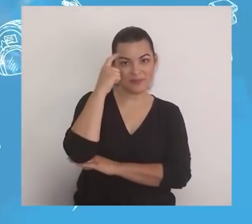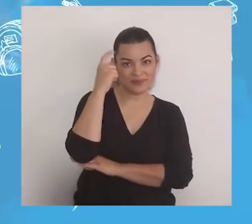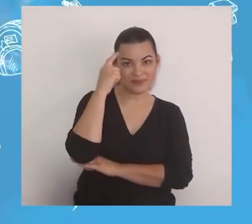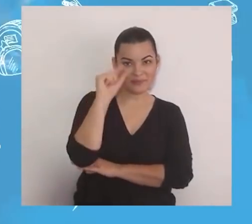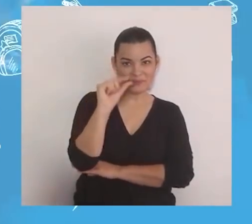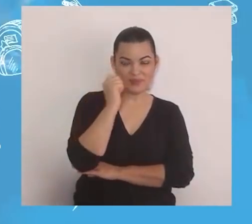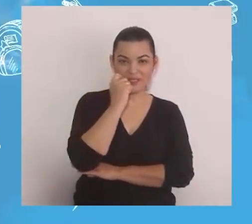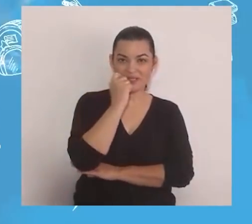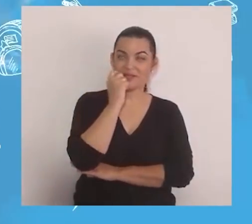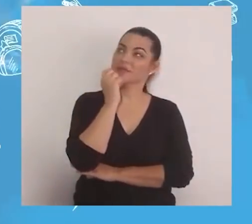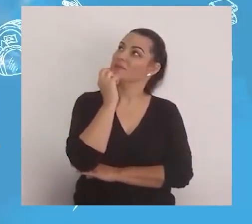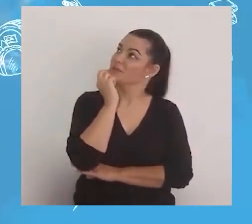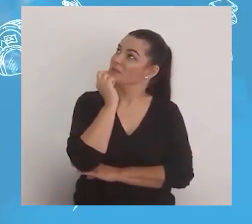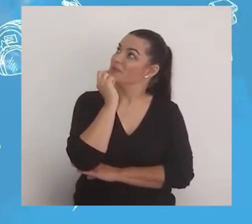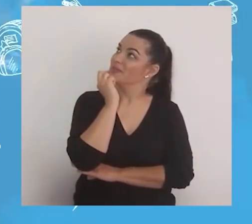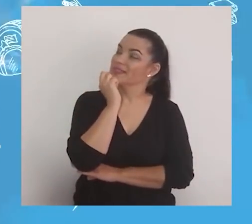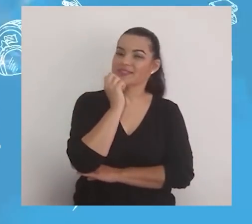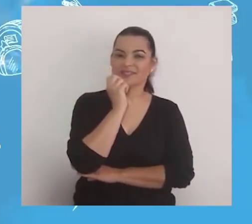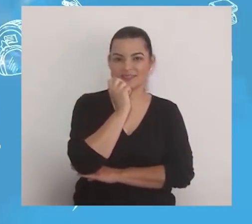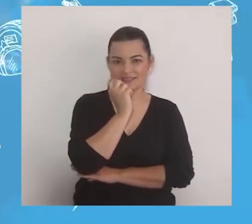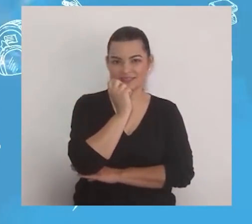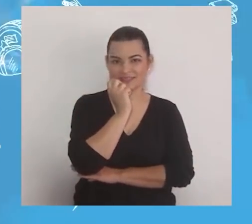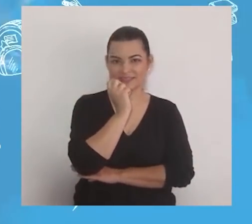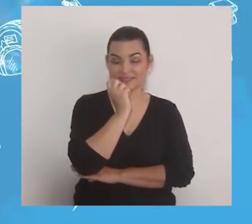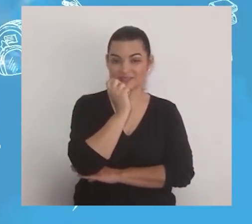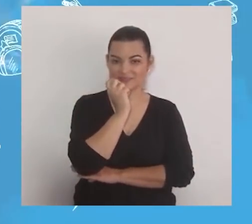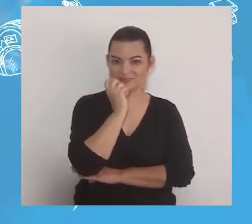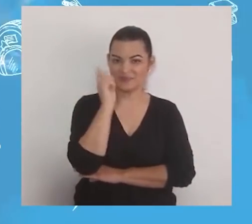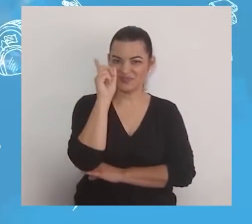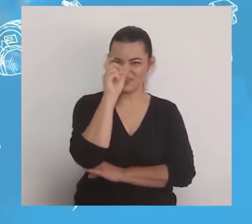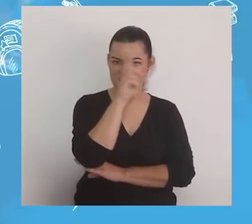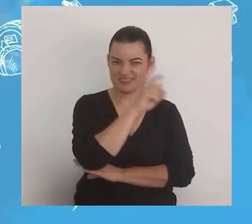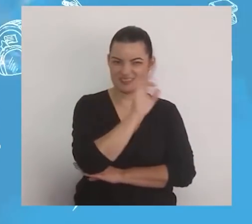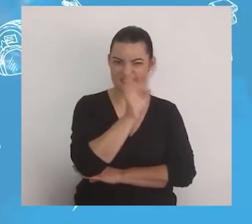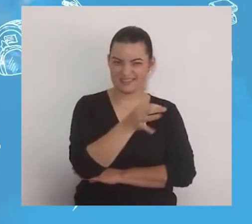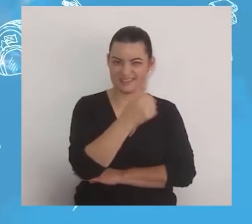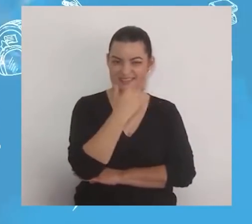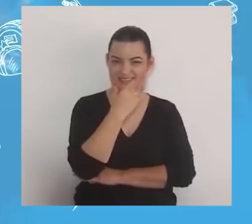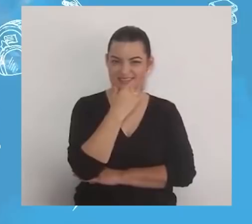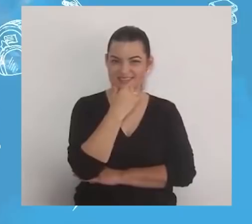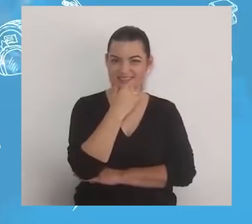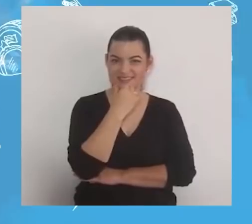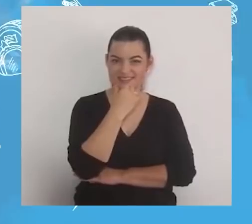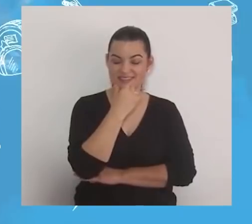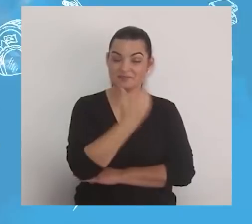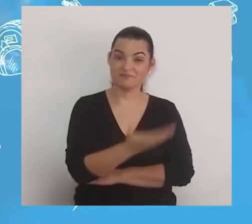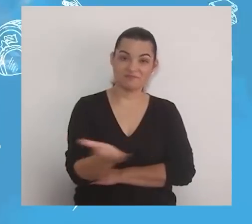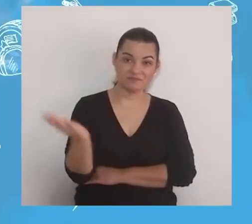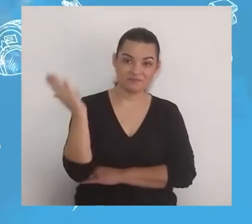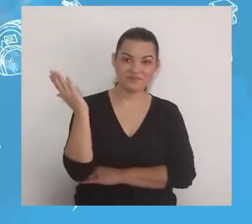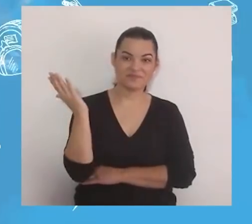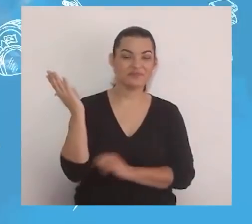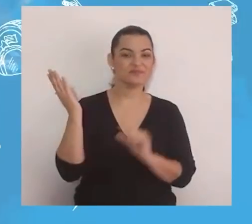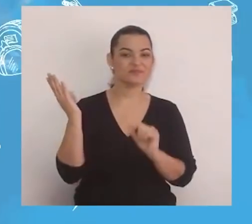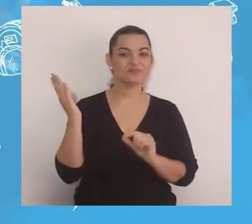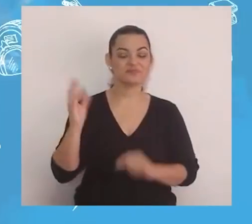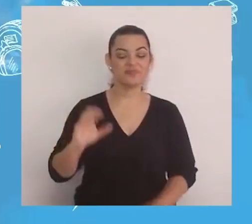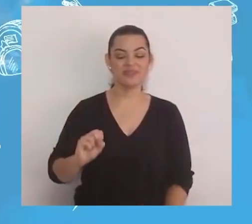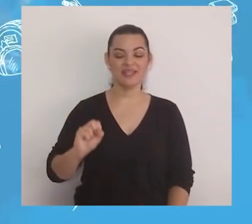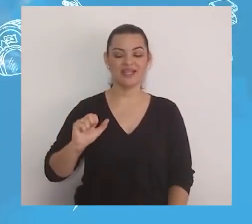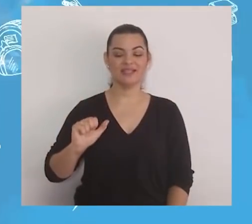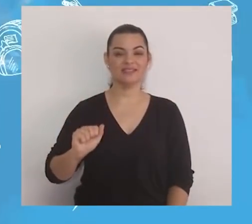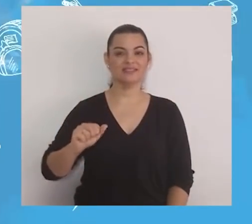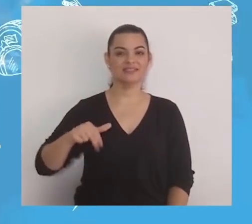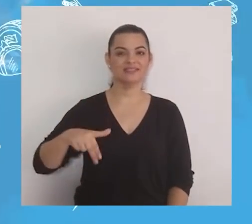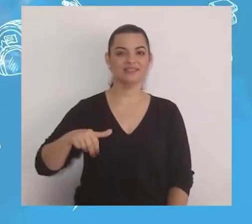parque. Agora tem um outro local que eu quero te mostrar. Vamos ver se esse vocês adivinham. Pode